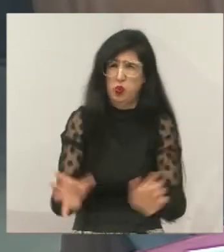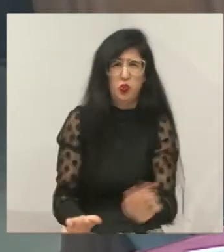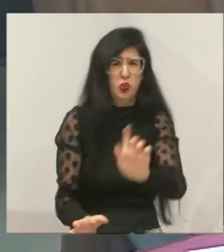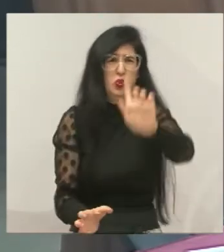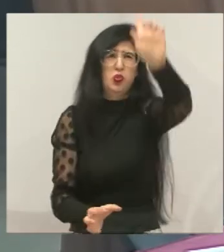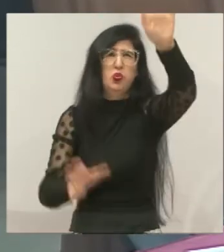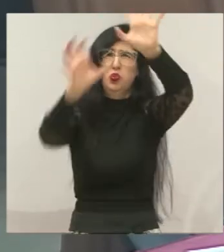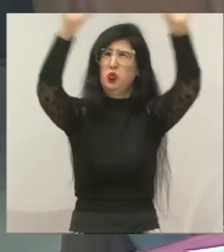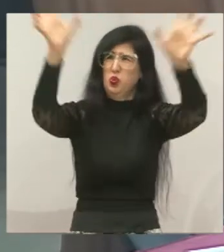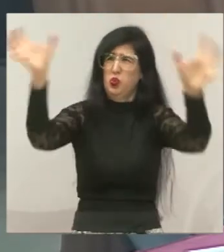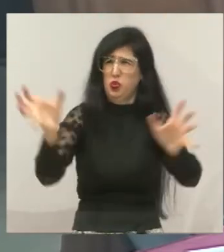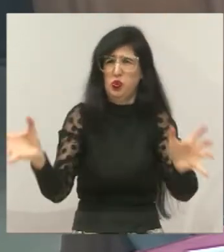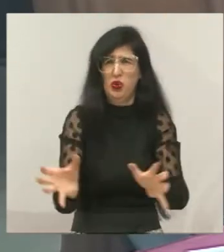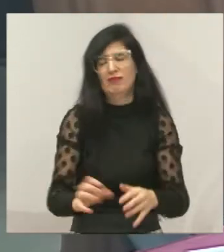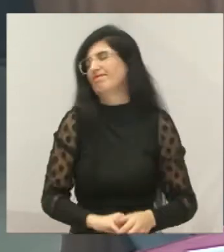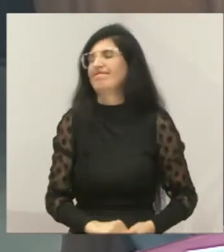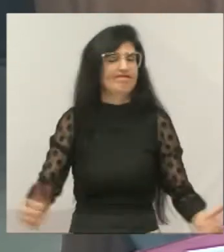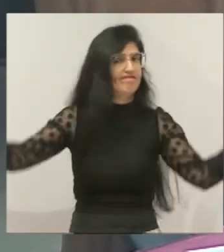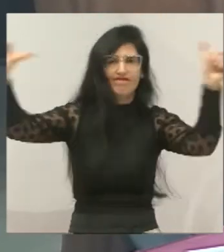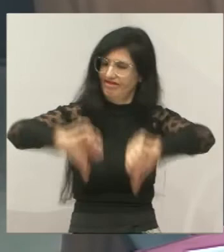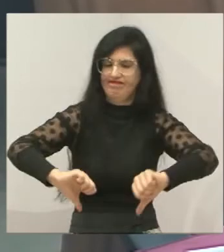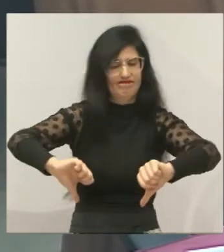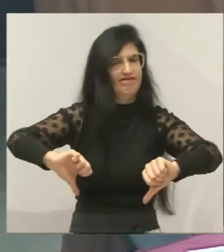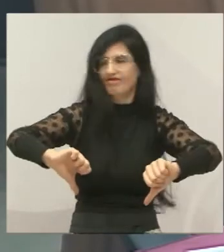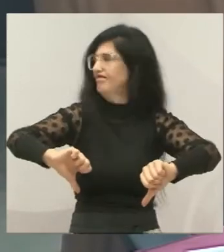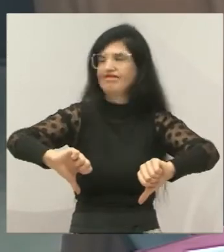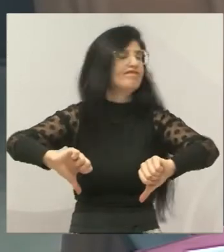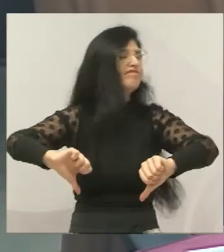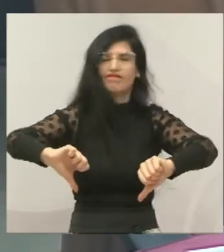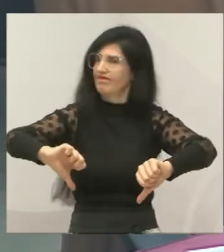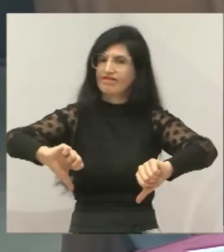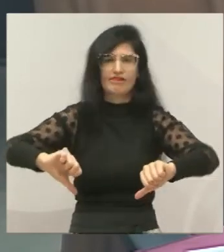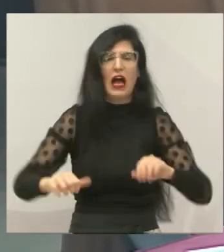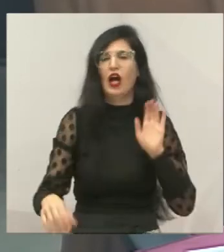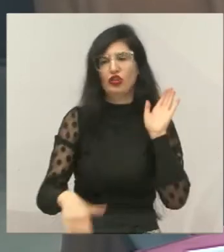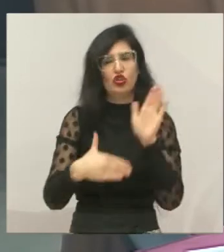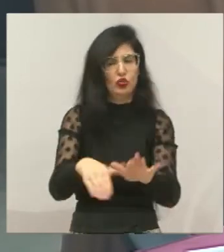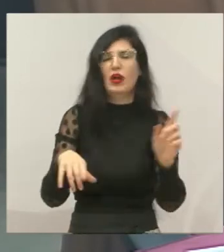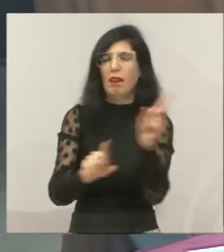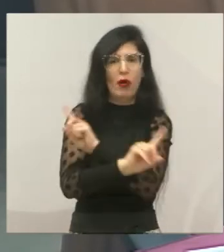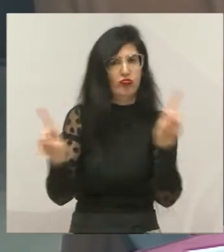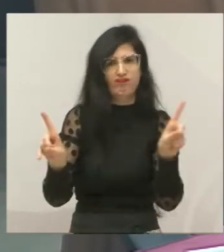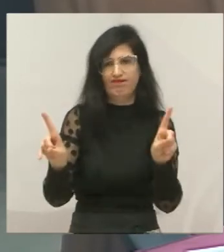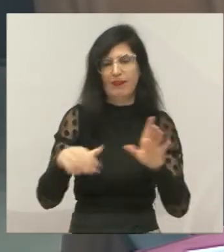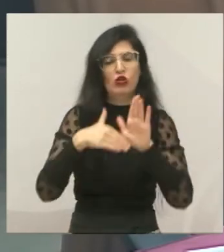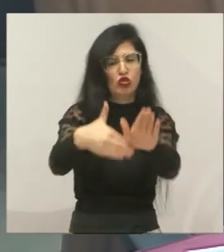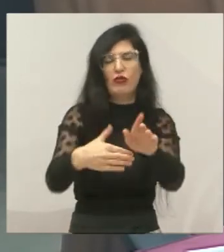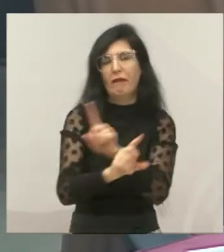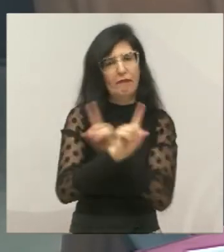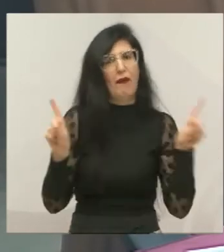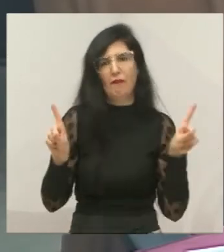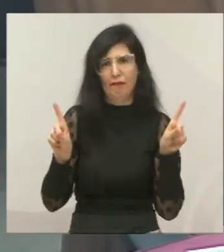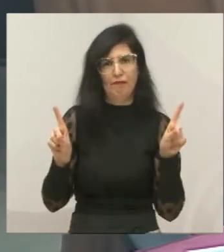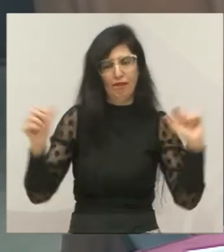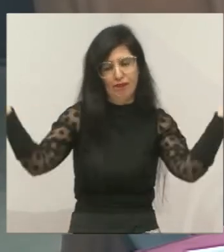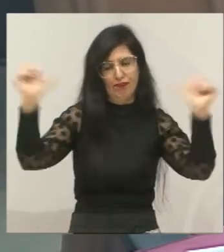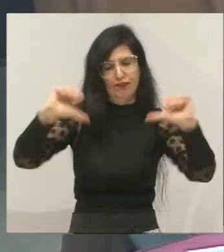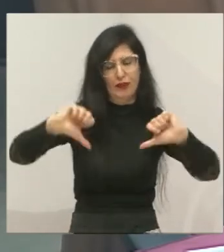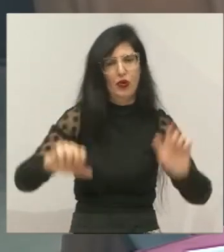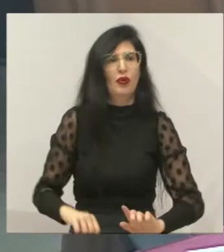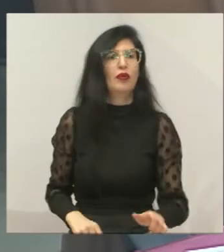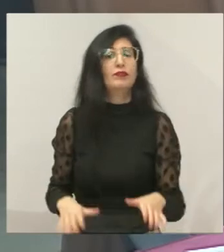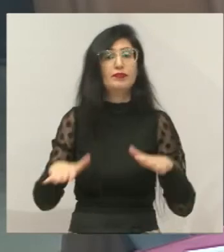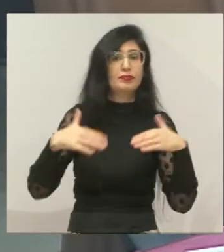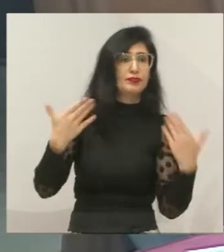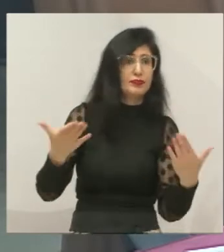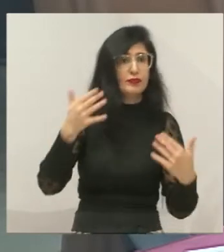pública, escorrer pelo rio abaixo. Então, no caso, a resposta A gente entende até o fumacê que